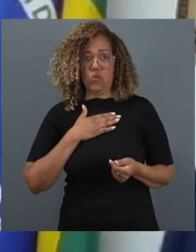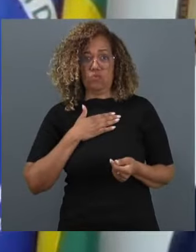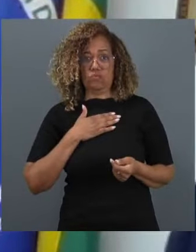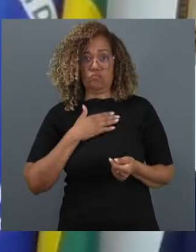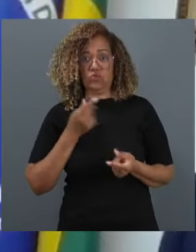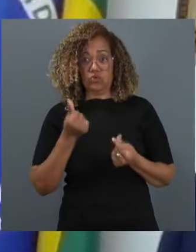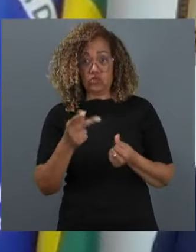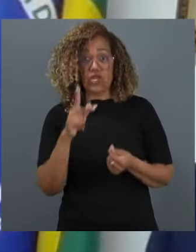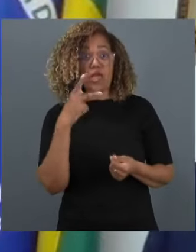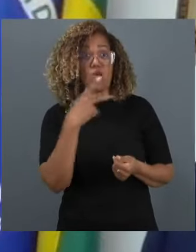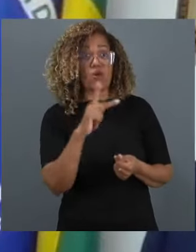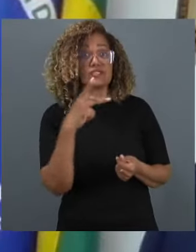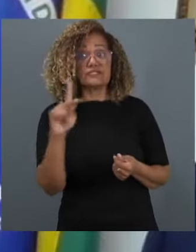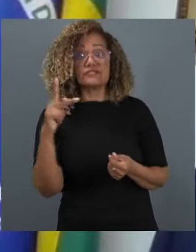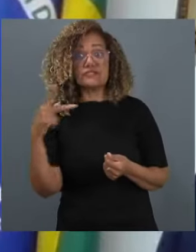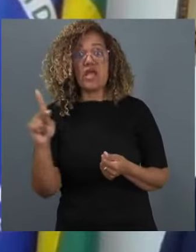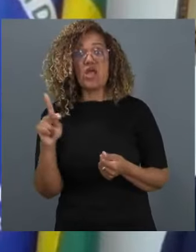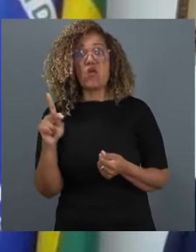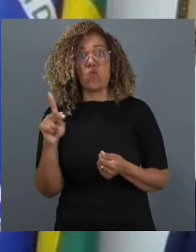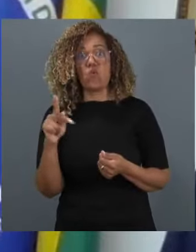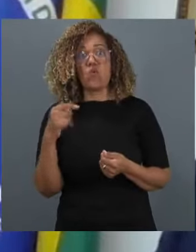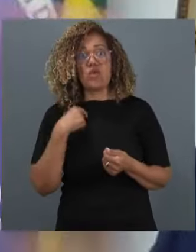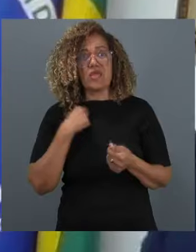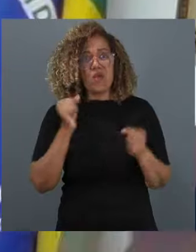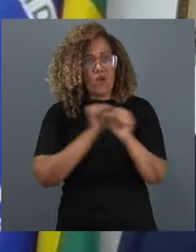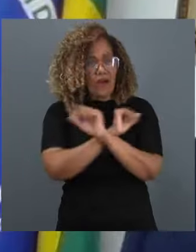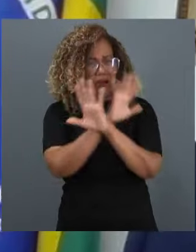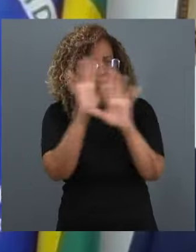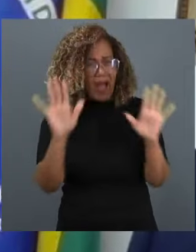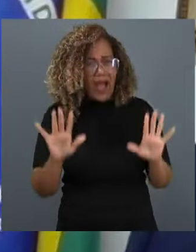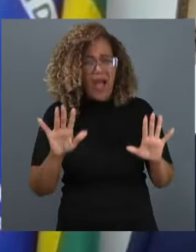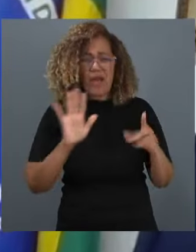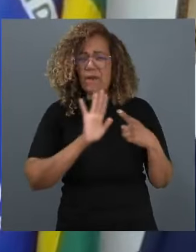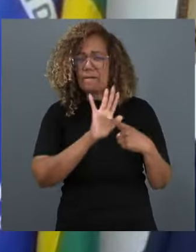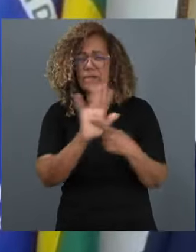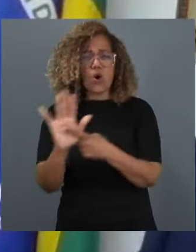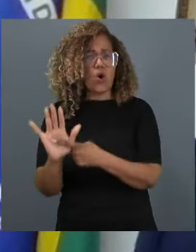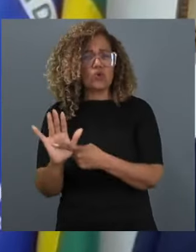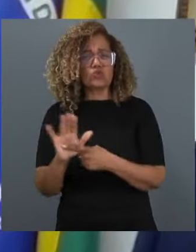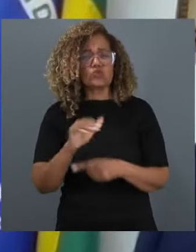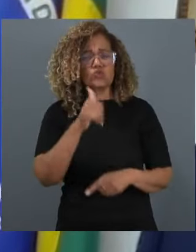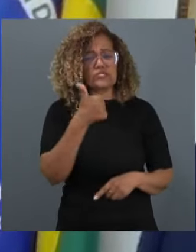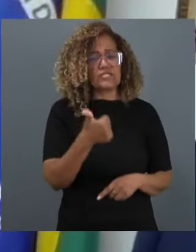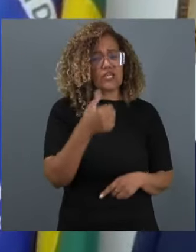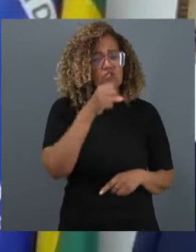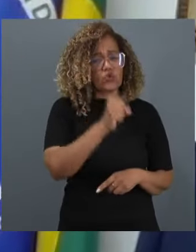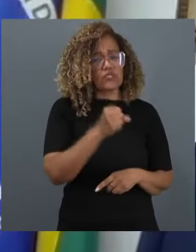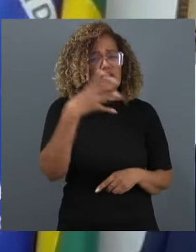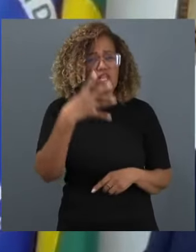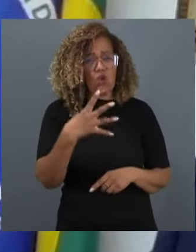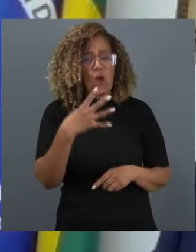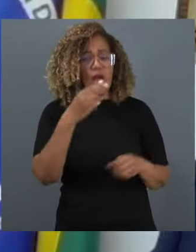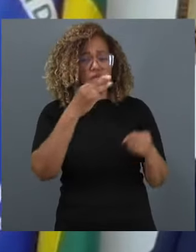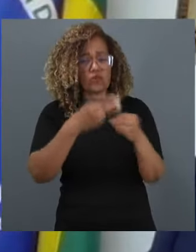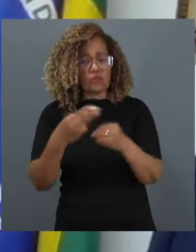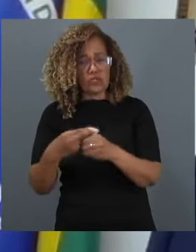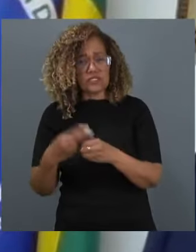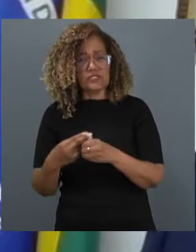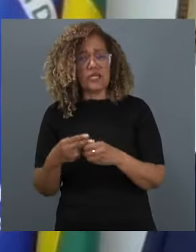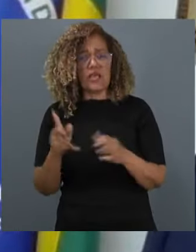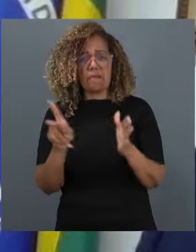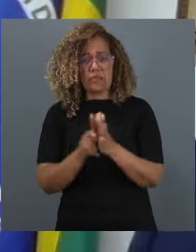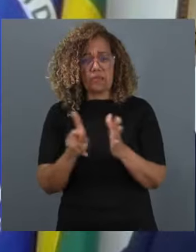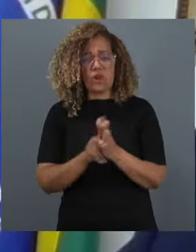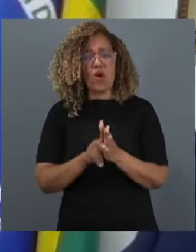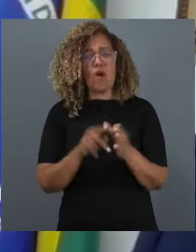indico e procuro fazer com total transparência para todos os 184 municípios do estado do Ceará, independente